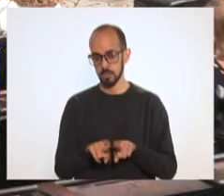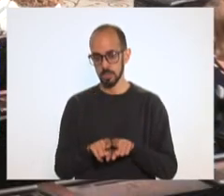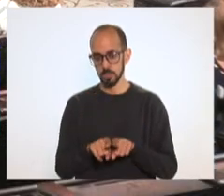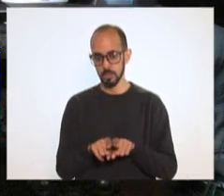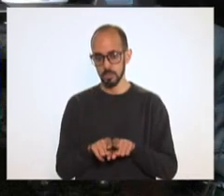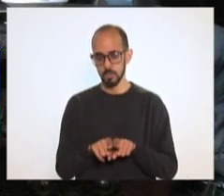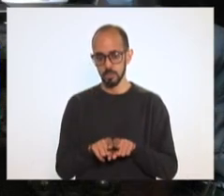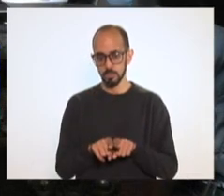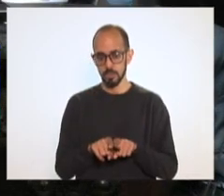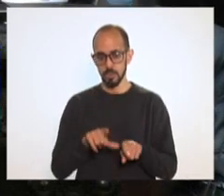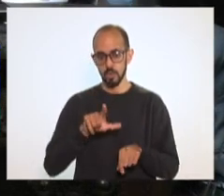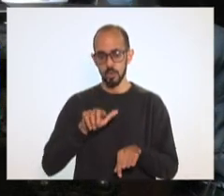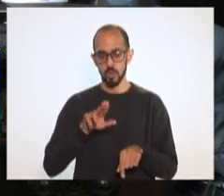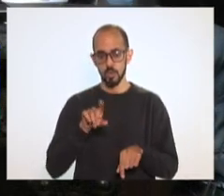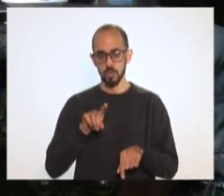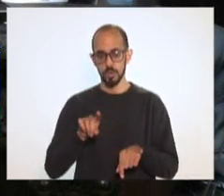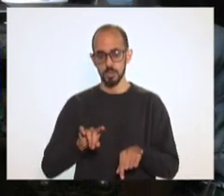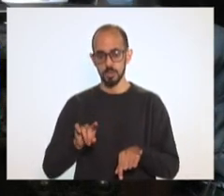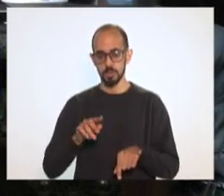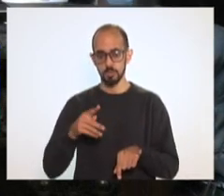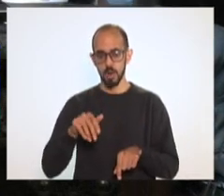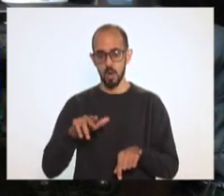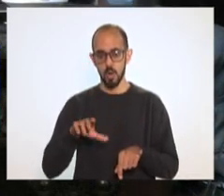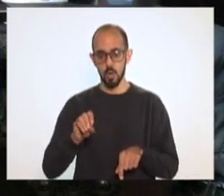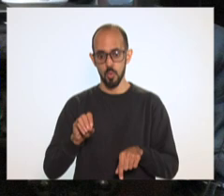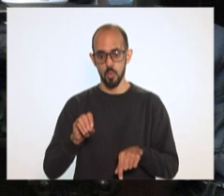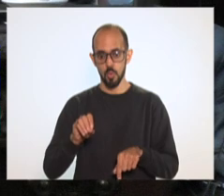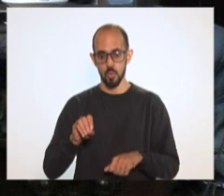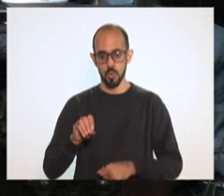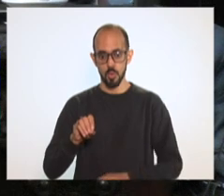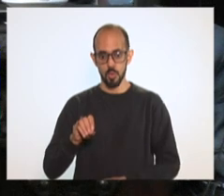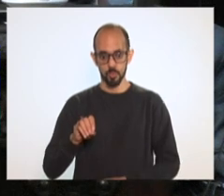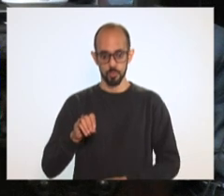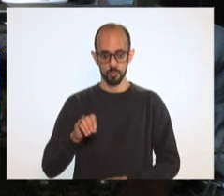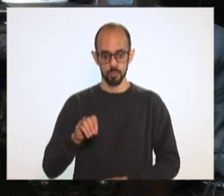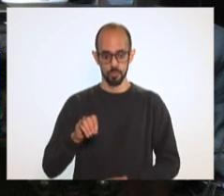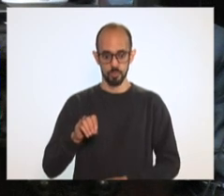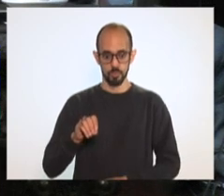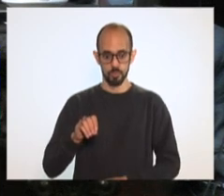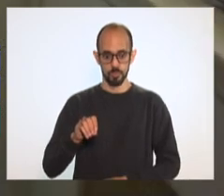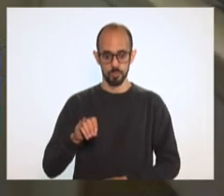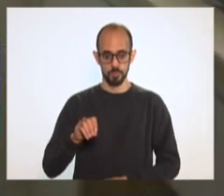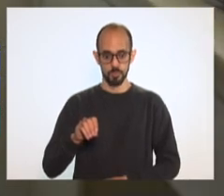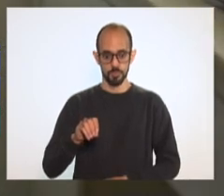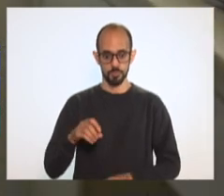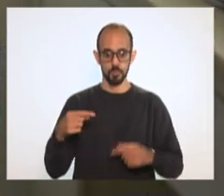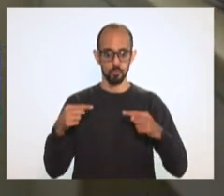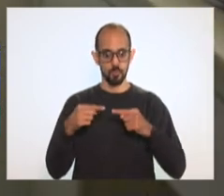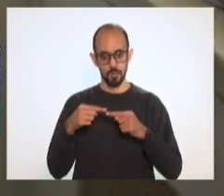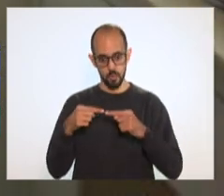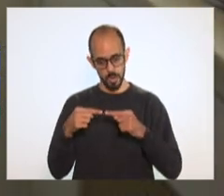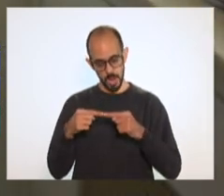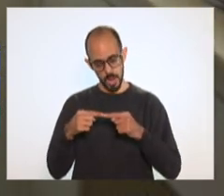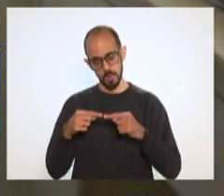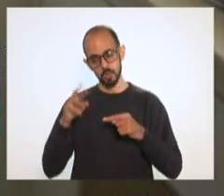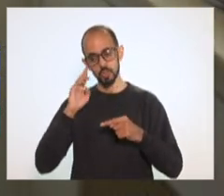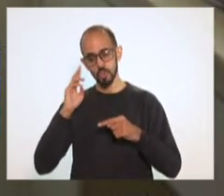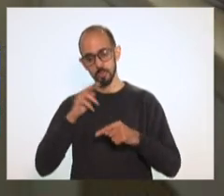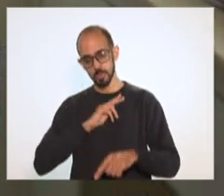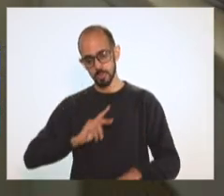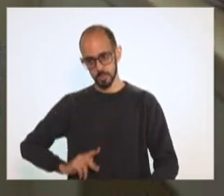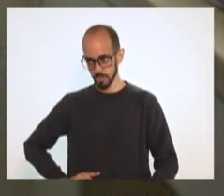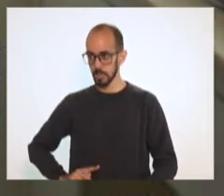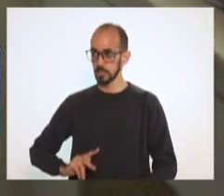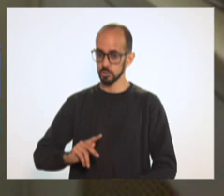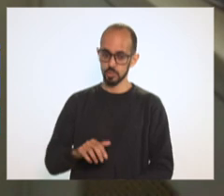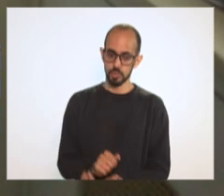Deputado Luiz Paulo, está designado pela Comissão de Assuntos Municipais. Márcio favorável, senhor presidente. Fiz muito bem,